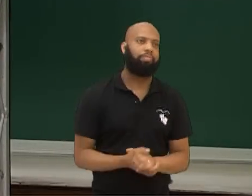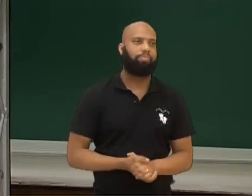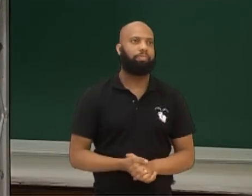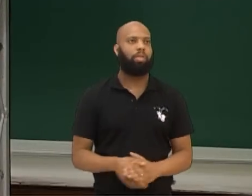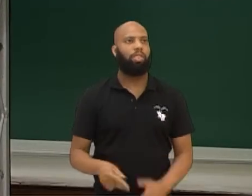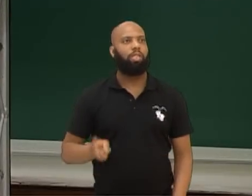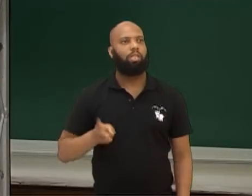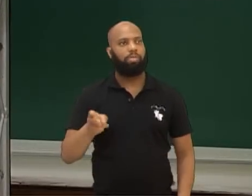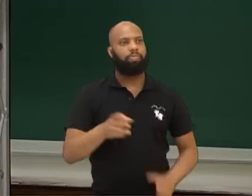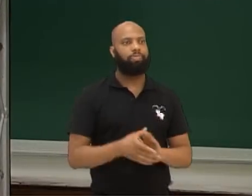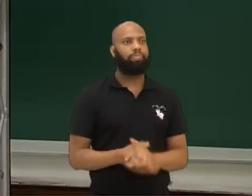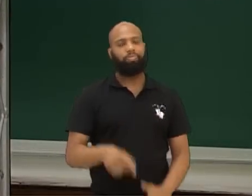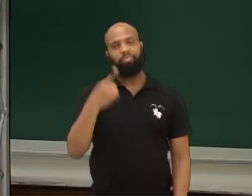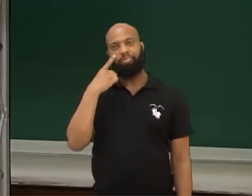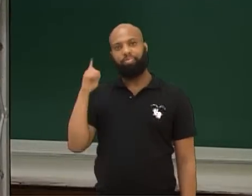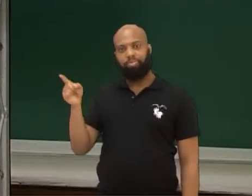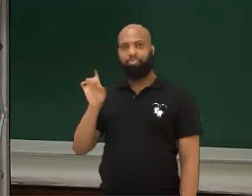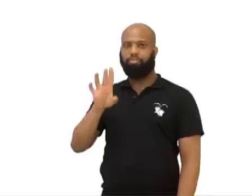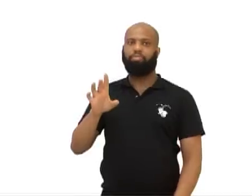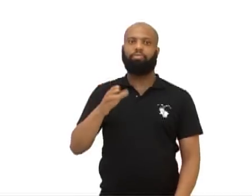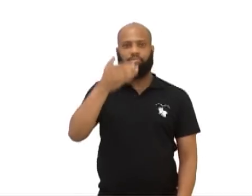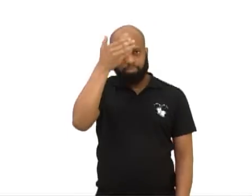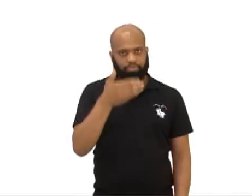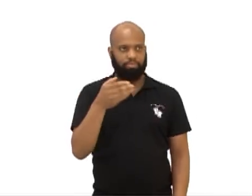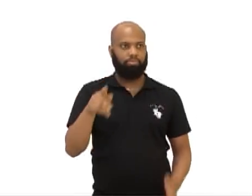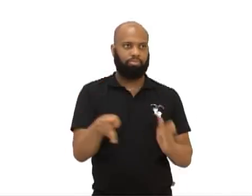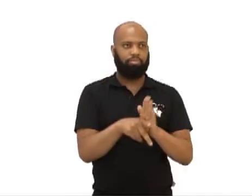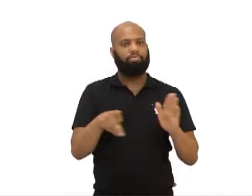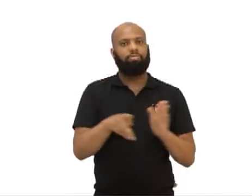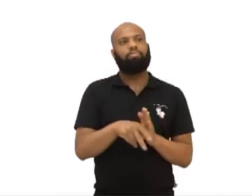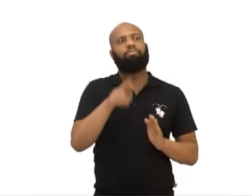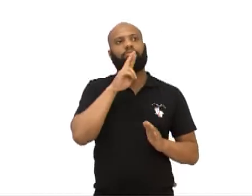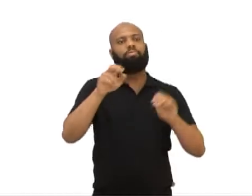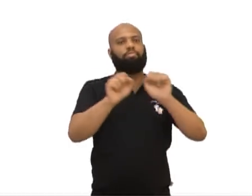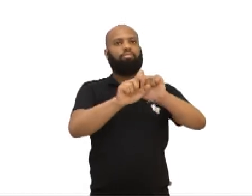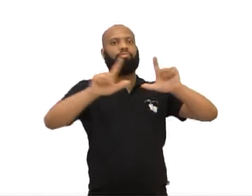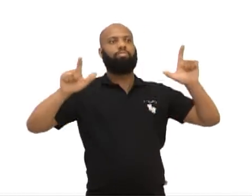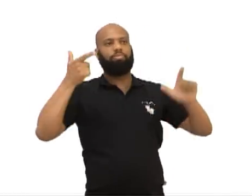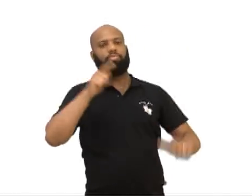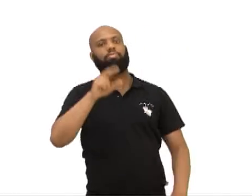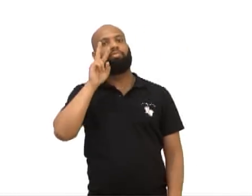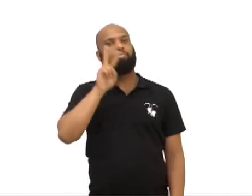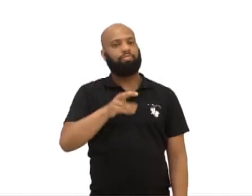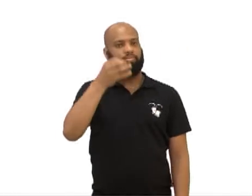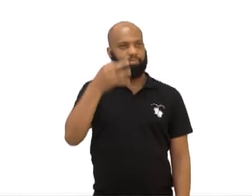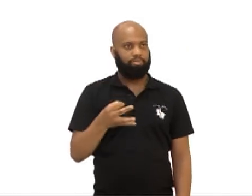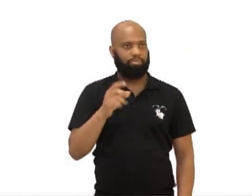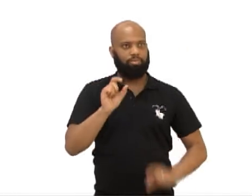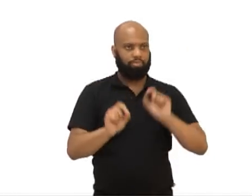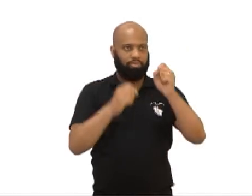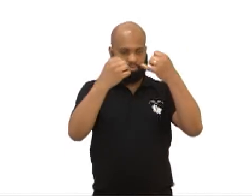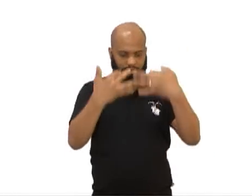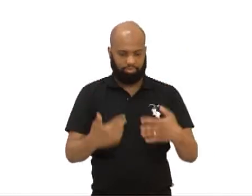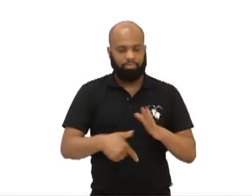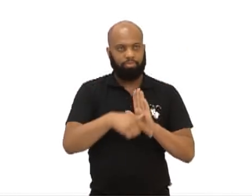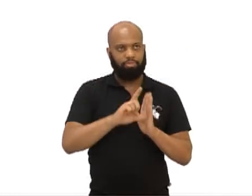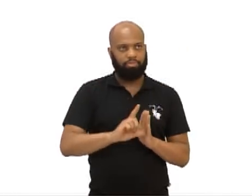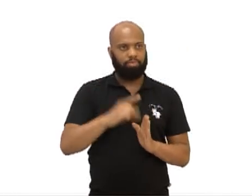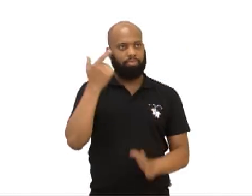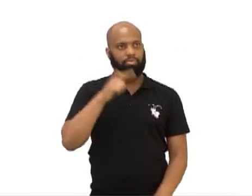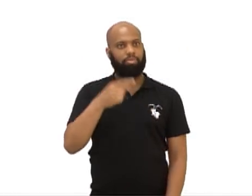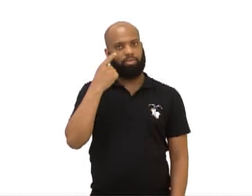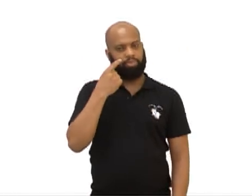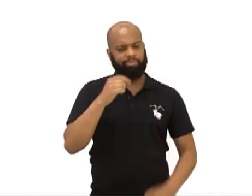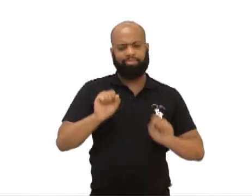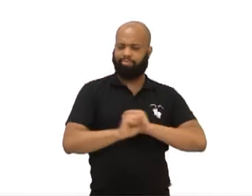Vamos continuar? Ó, aqui eu fiz um zoom, né? Para vocês enxergarem bem, ó, isso que eu expliquei. Então, aqui dá para ver